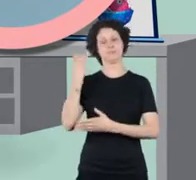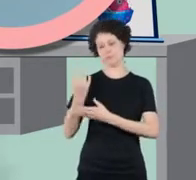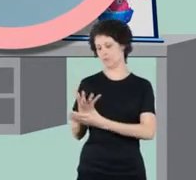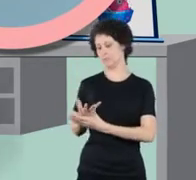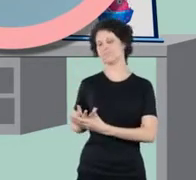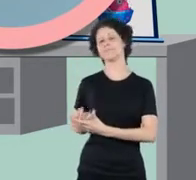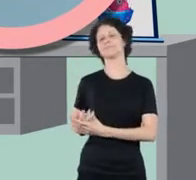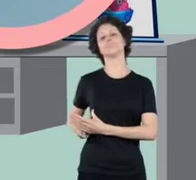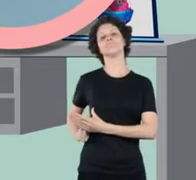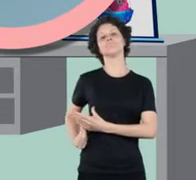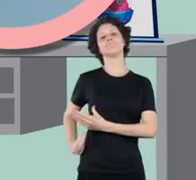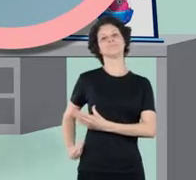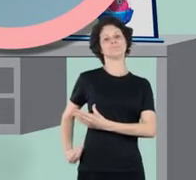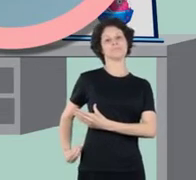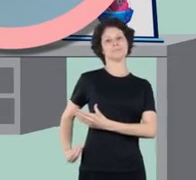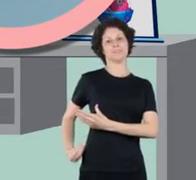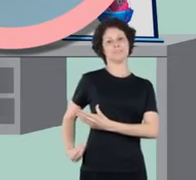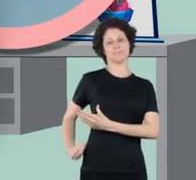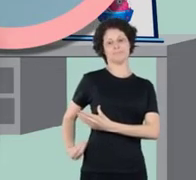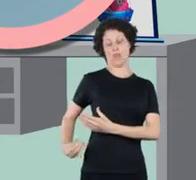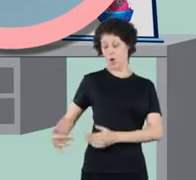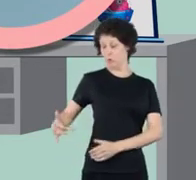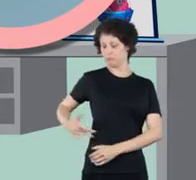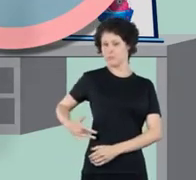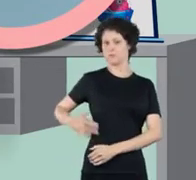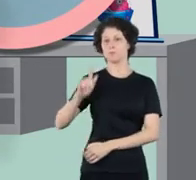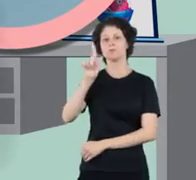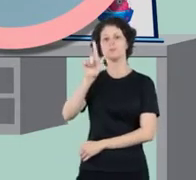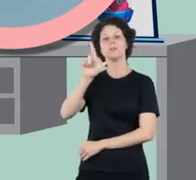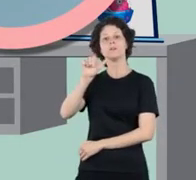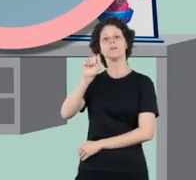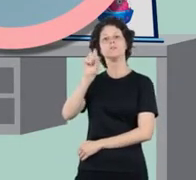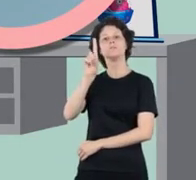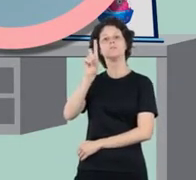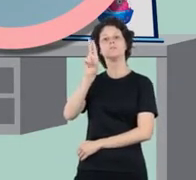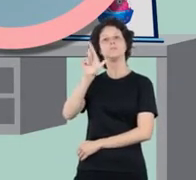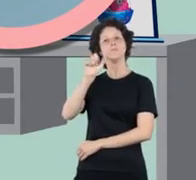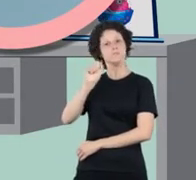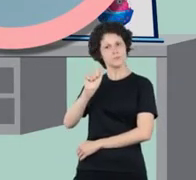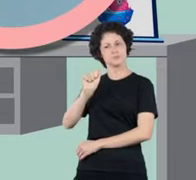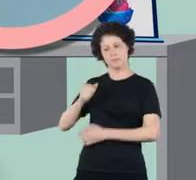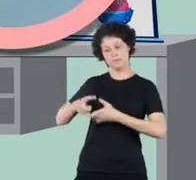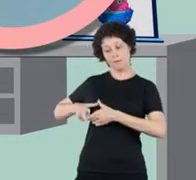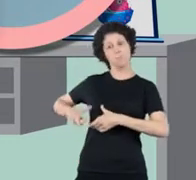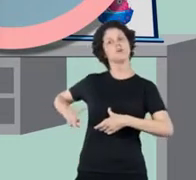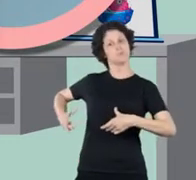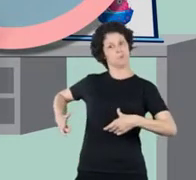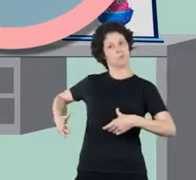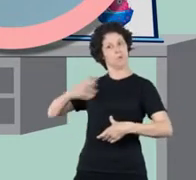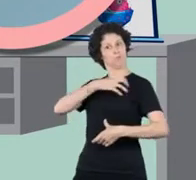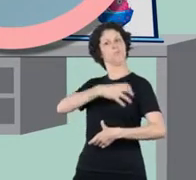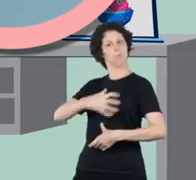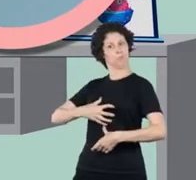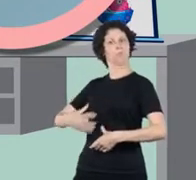é filtrar coisas que prejudicam o nosso corpo. E o fígado não é um órgão, e sim uma glândula, a maior glândula